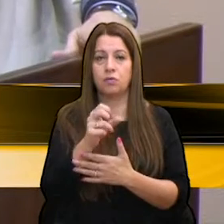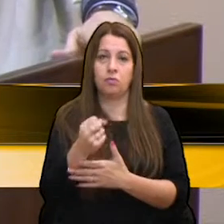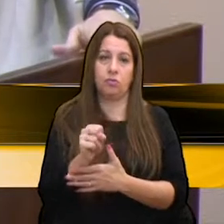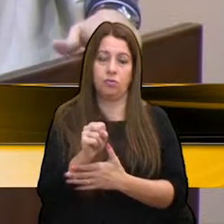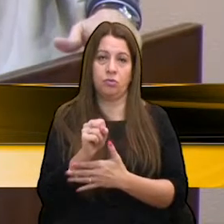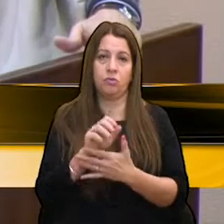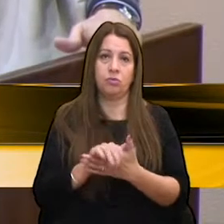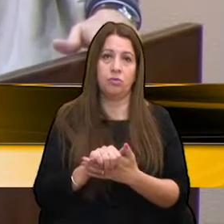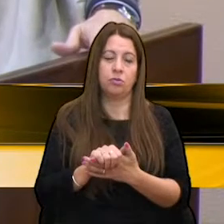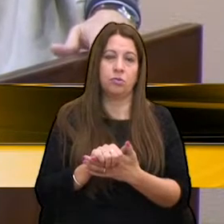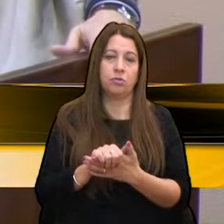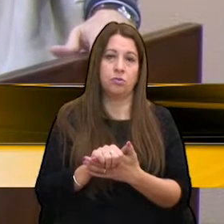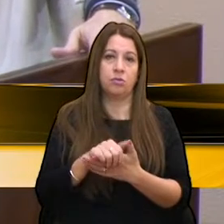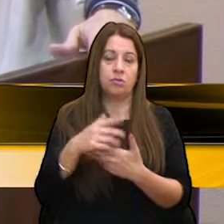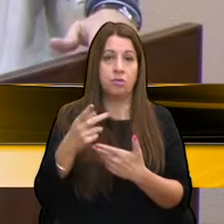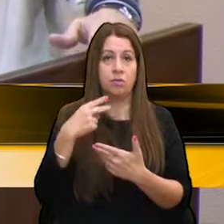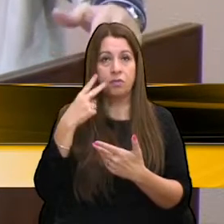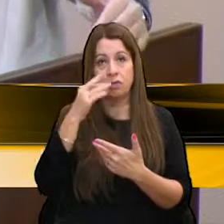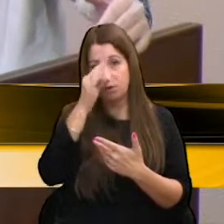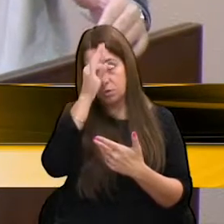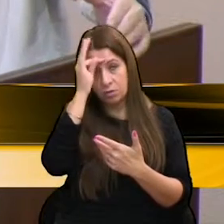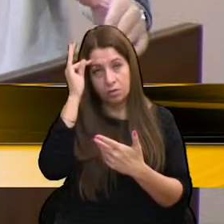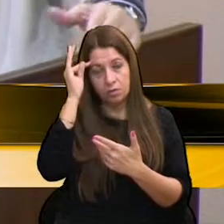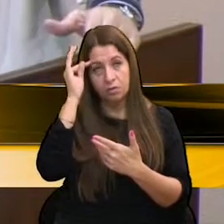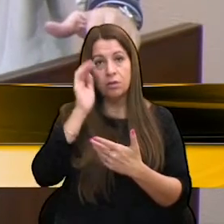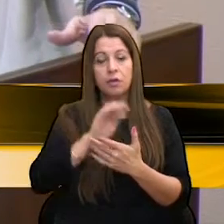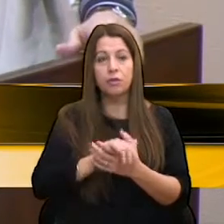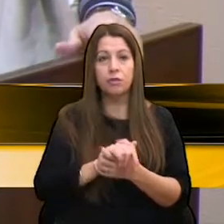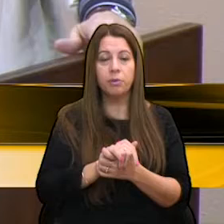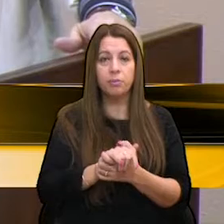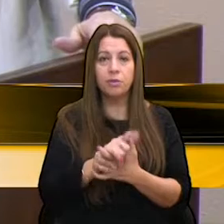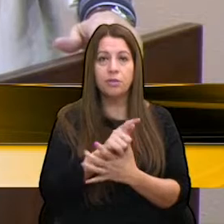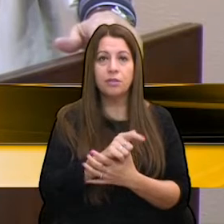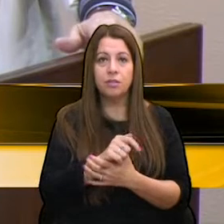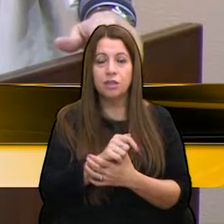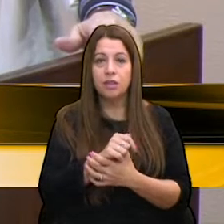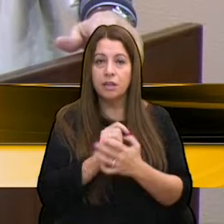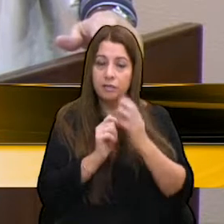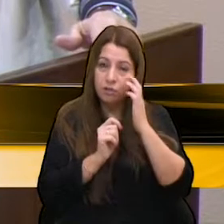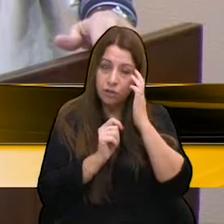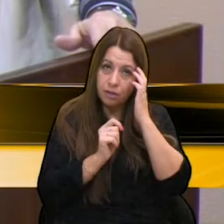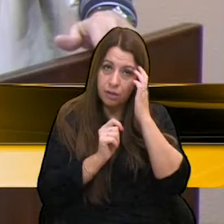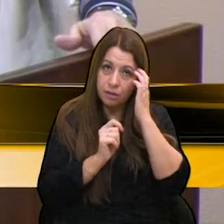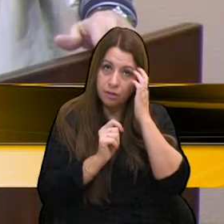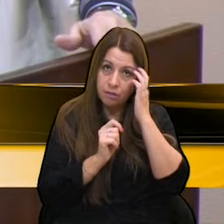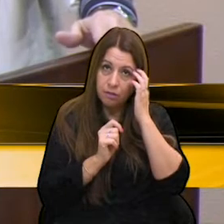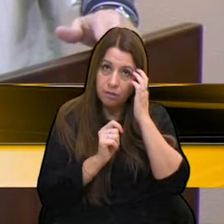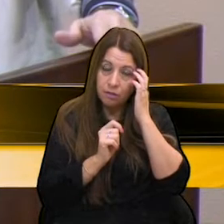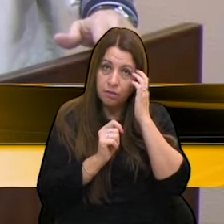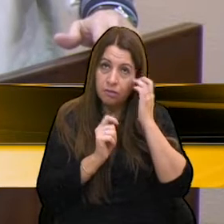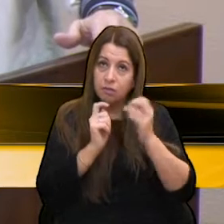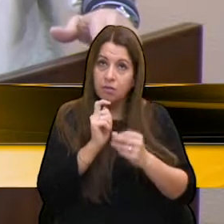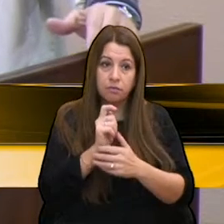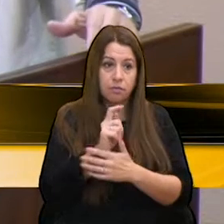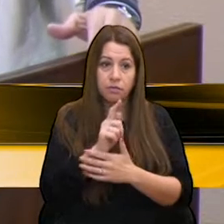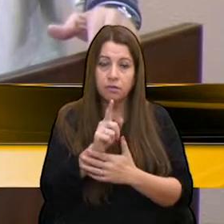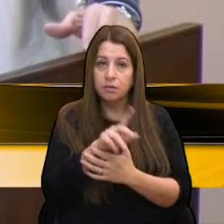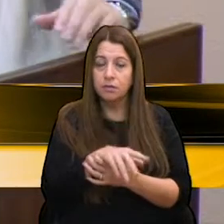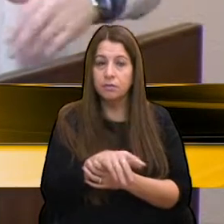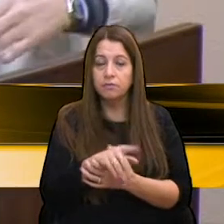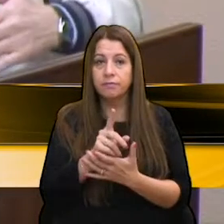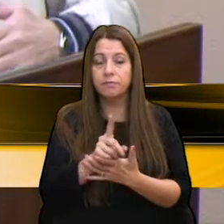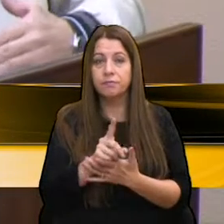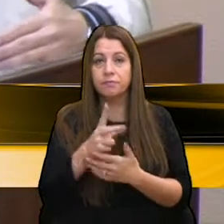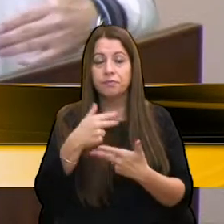2018. Então, vereador Tuigo, o senhor trouxe e fez um trabalho importante de divulgação a questão do turismo industrial,